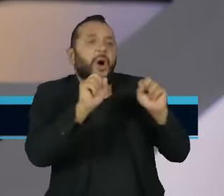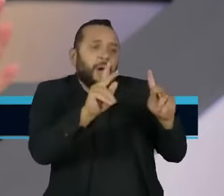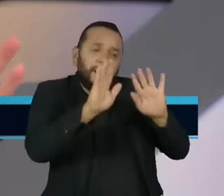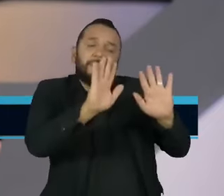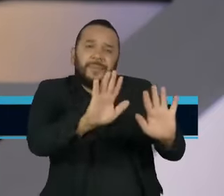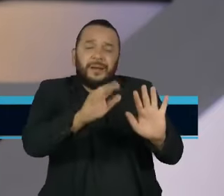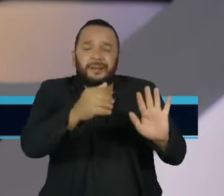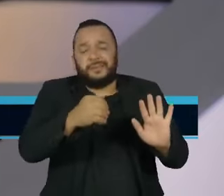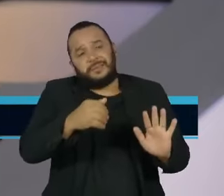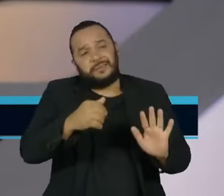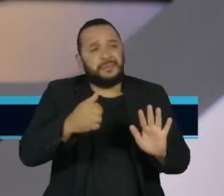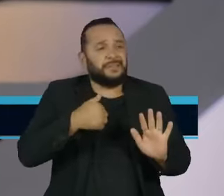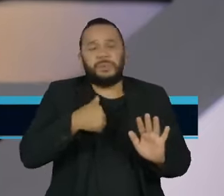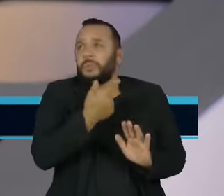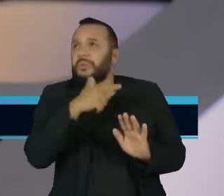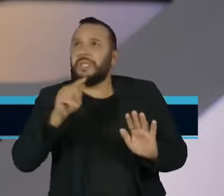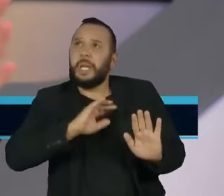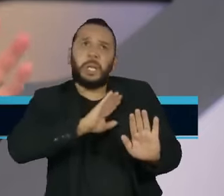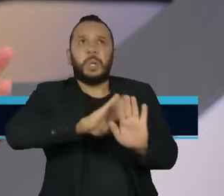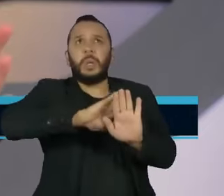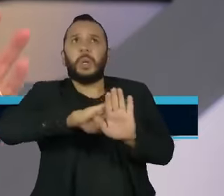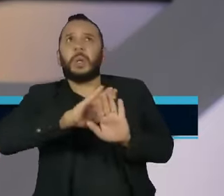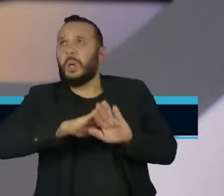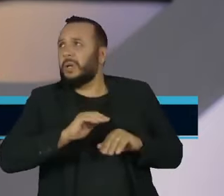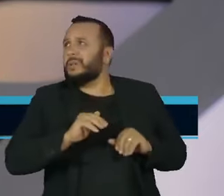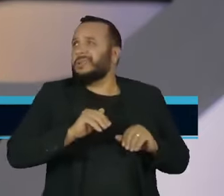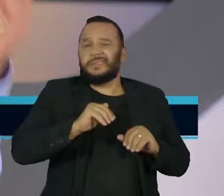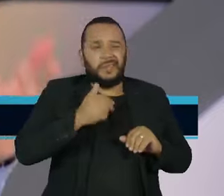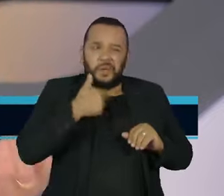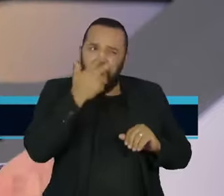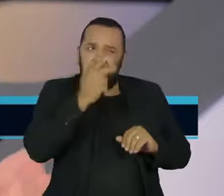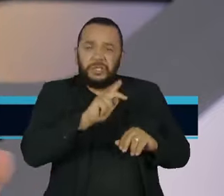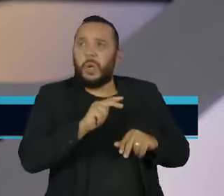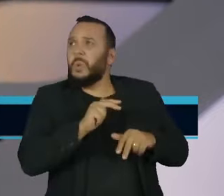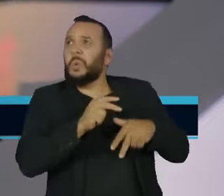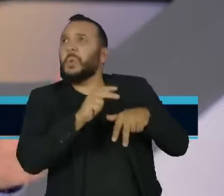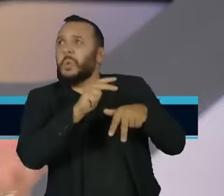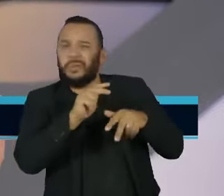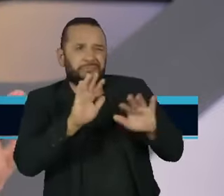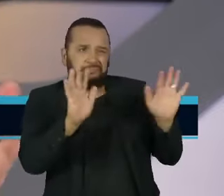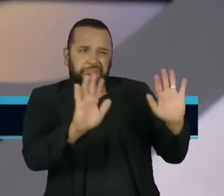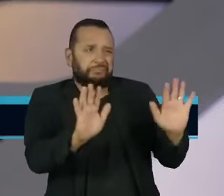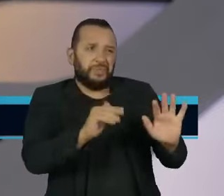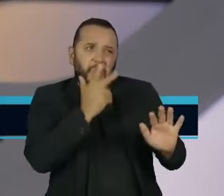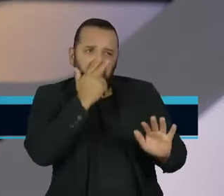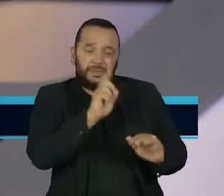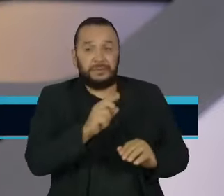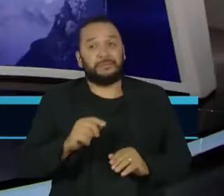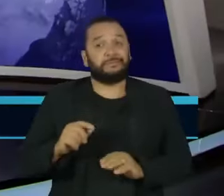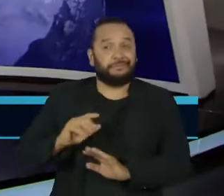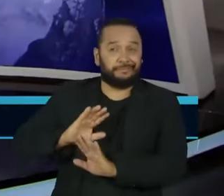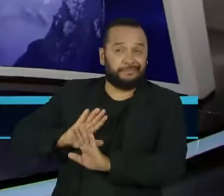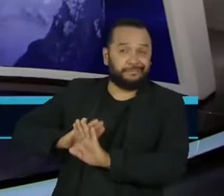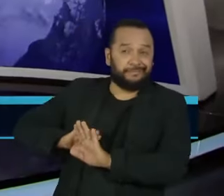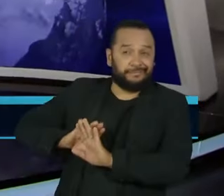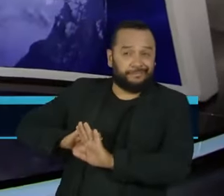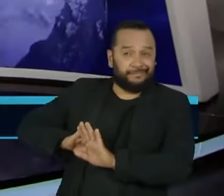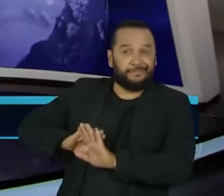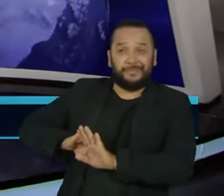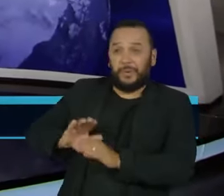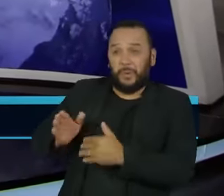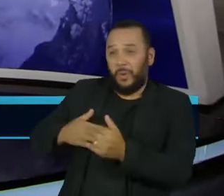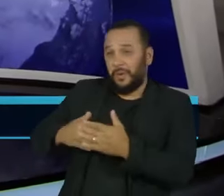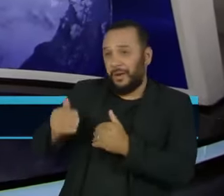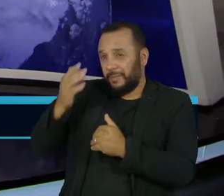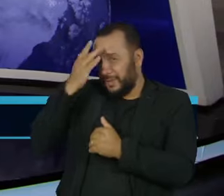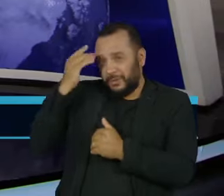e de misterioso muito menos de obscuro e muito menos ainda de espúrio nessa negoci histori outo de forma nenhuma qualquer pessoa pode